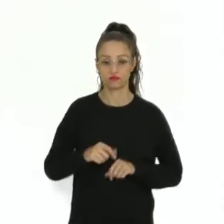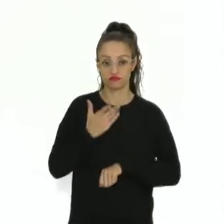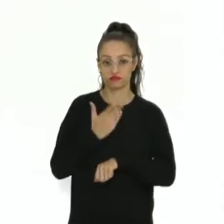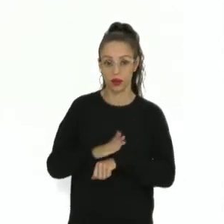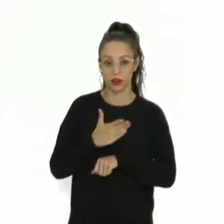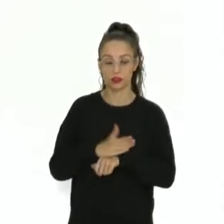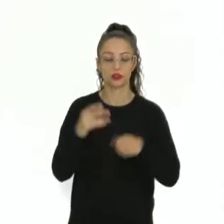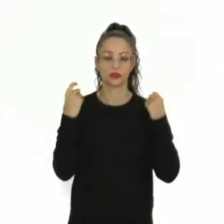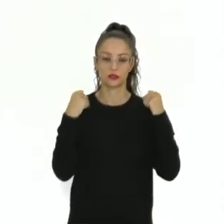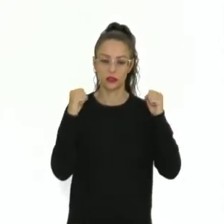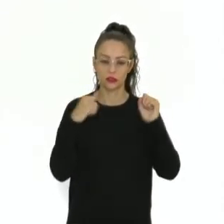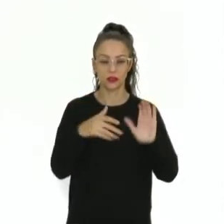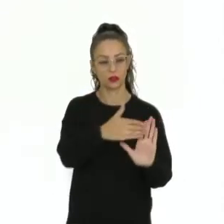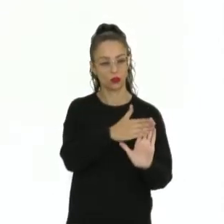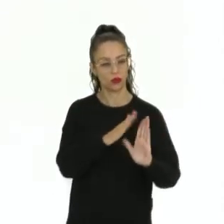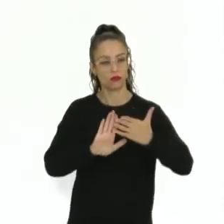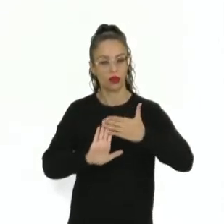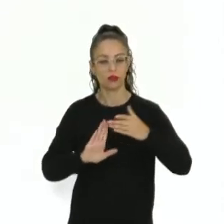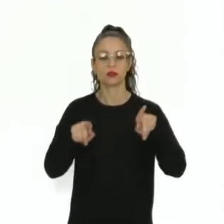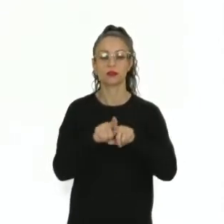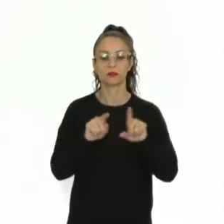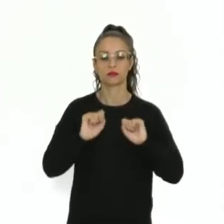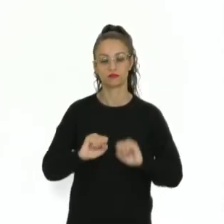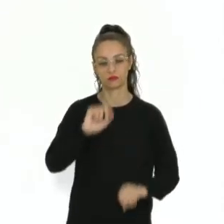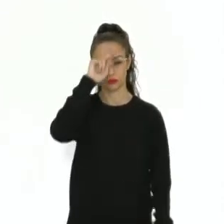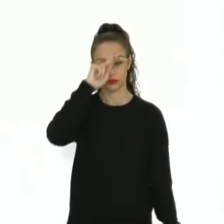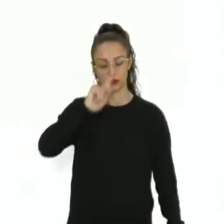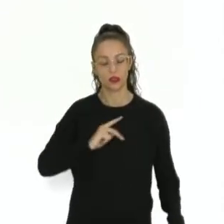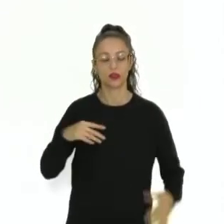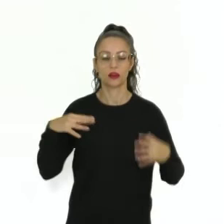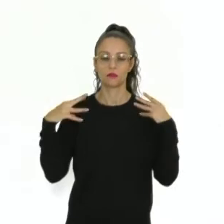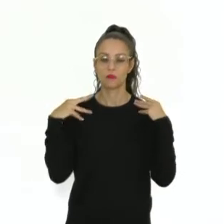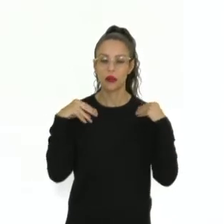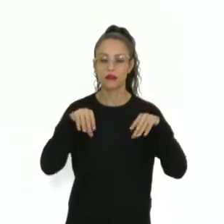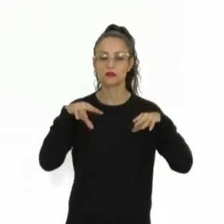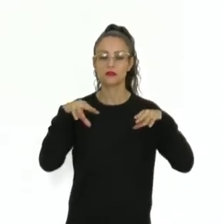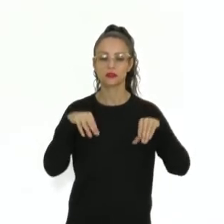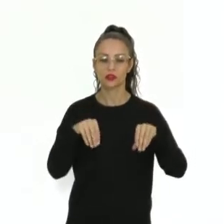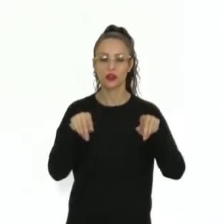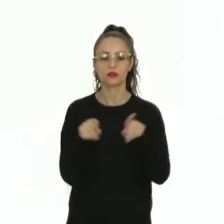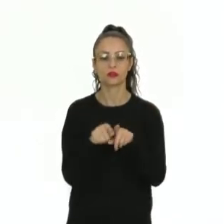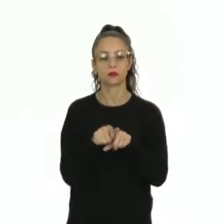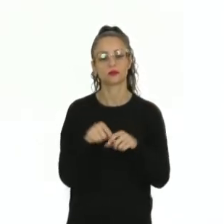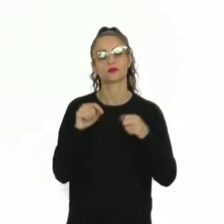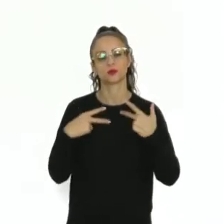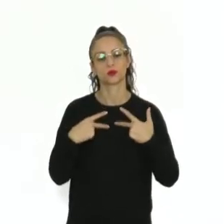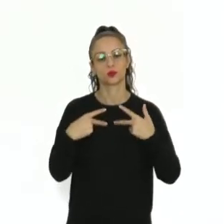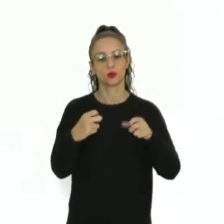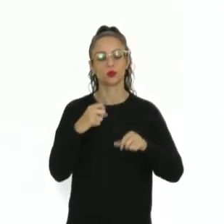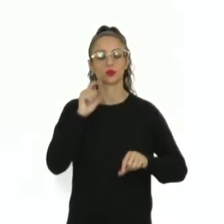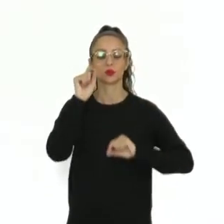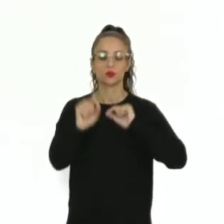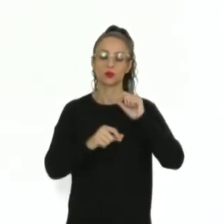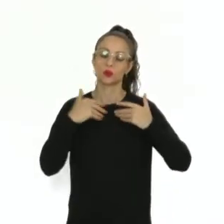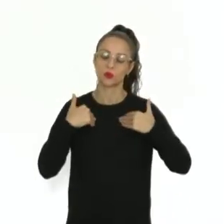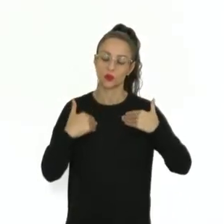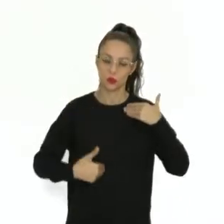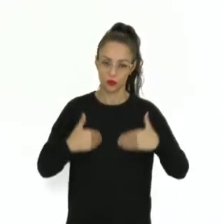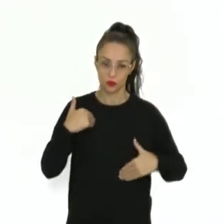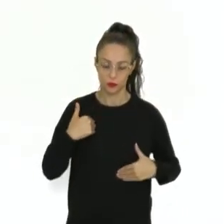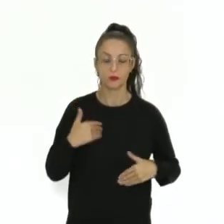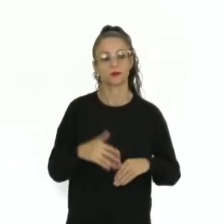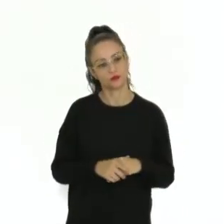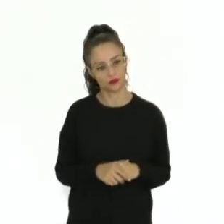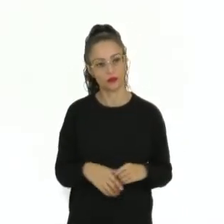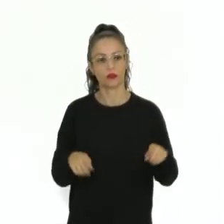do exercício, do alongamento, você pode se automassagear, trazendo uma percepção do corpo,